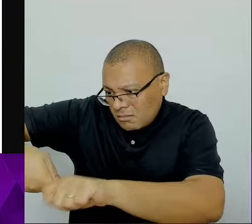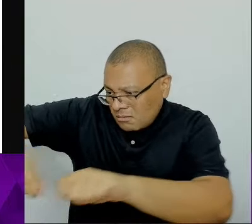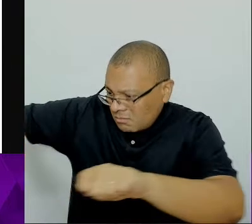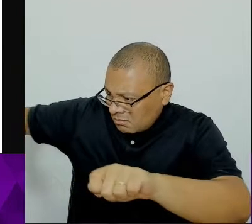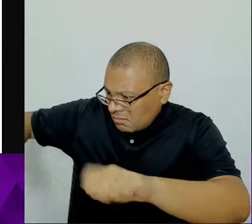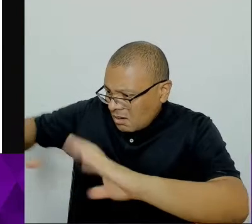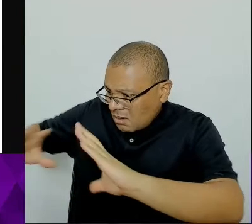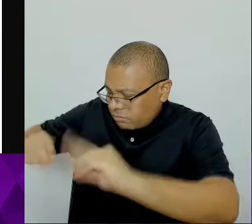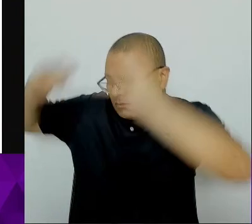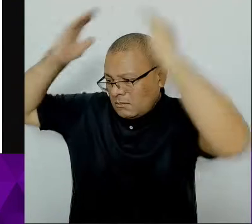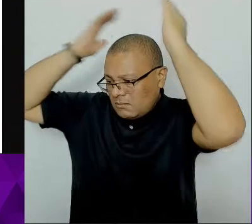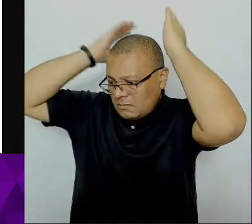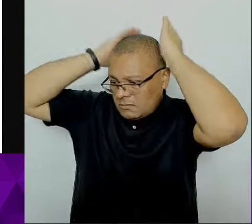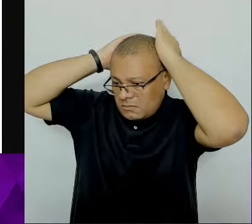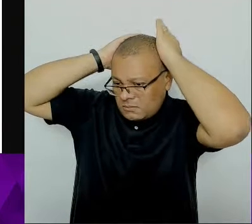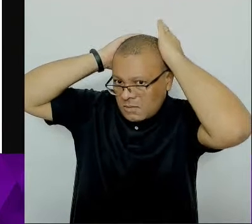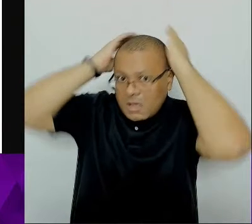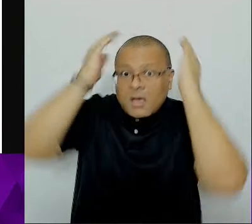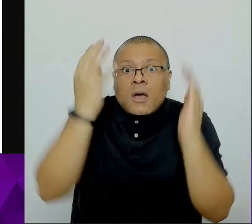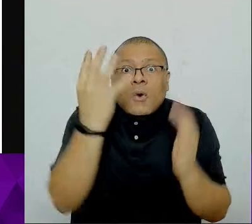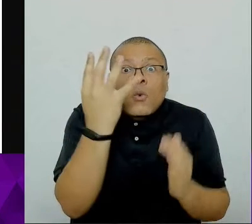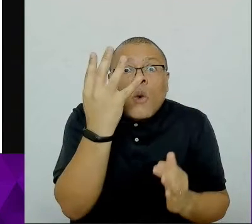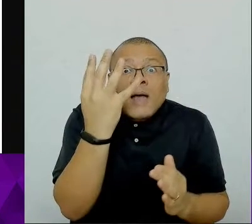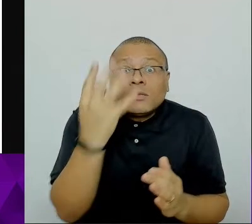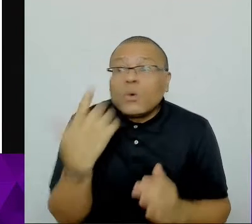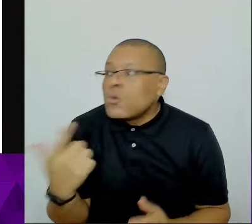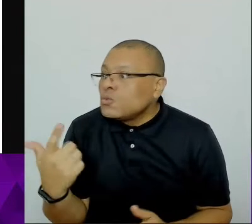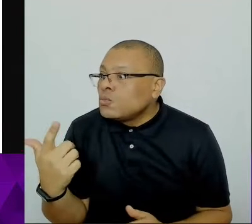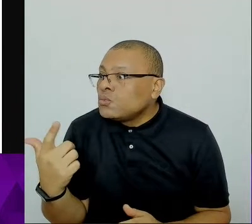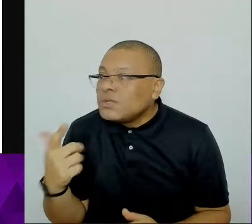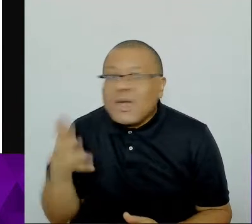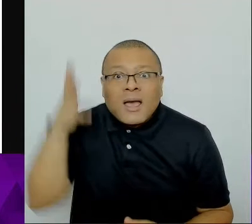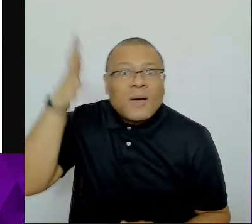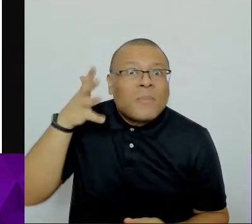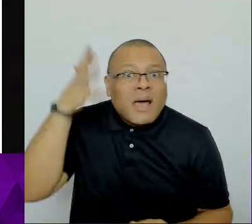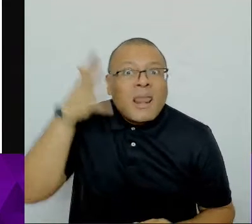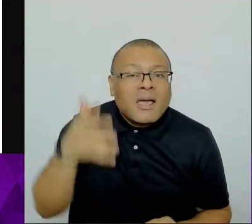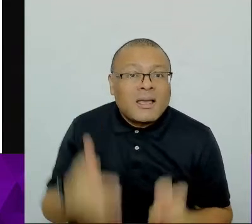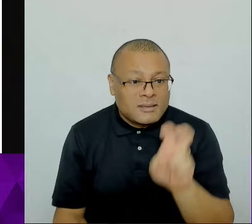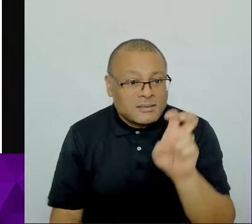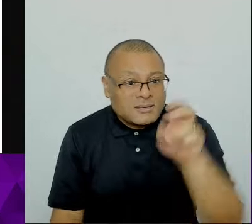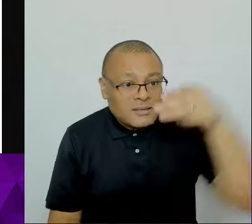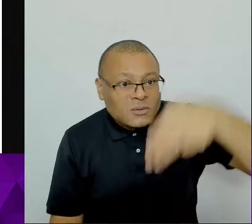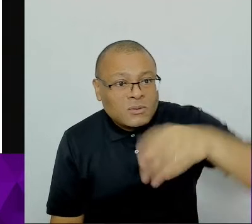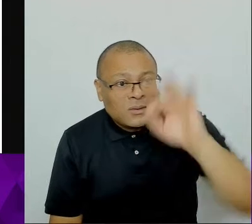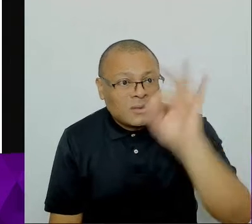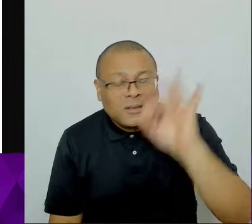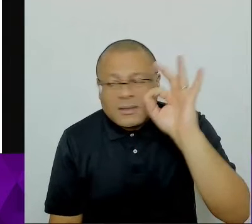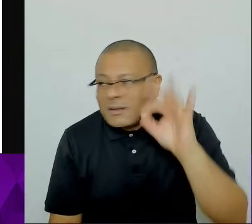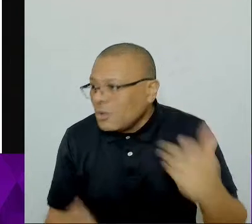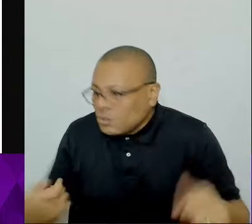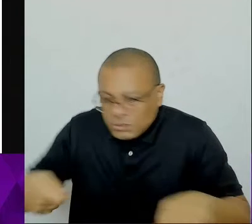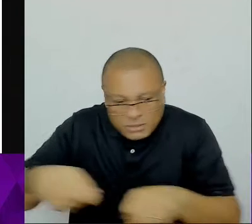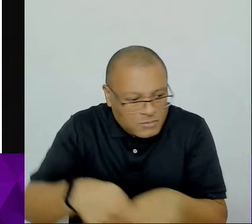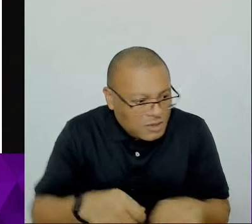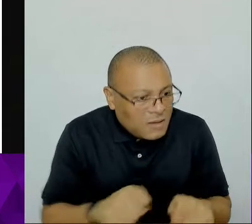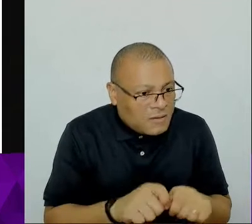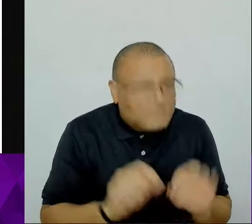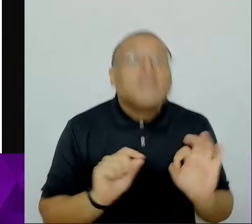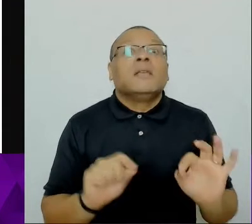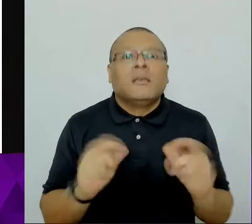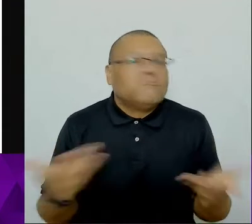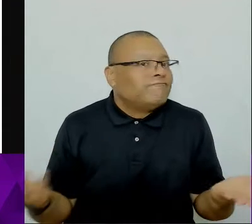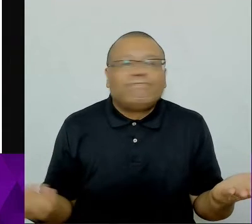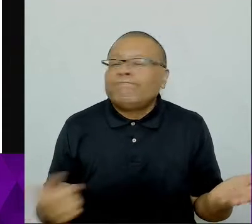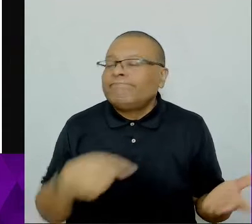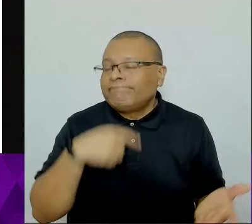pifou. Eu lá, 4 da manhã, não tinha ensaiado nenhuma das minhas palestras com 5% de bateria e não tinha o que fazer, né? Aí